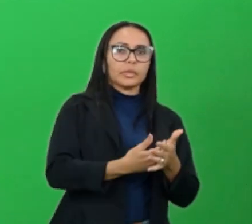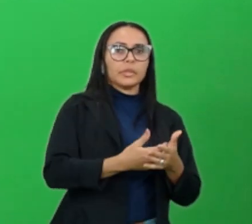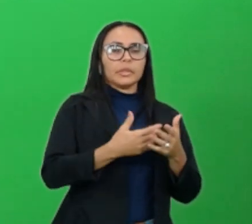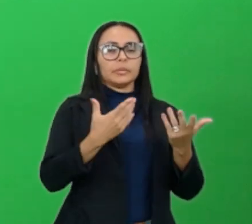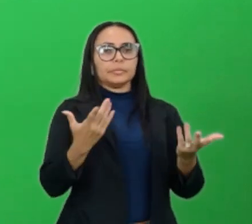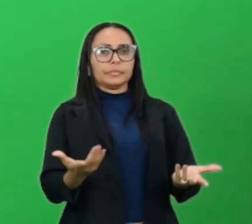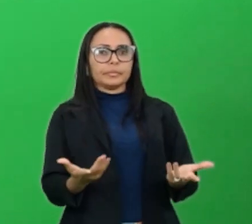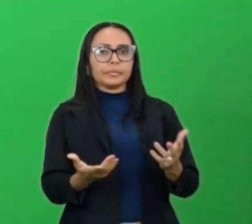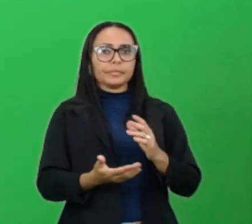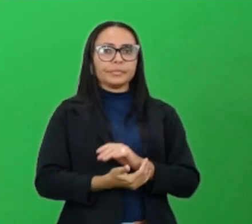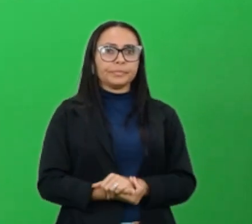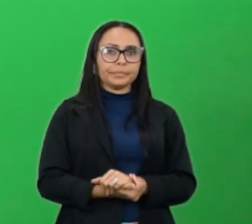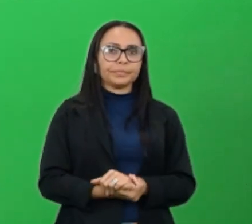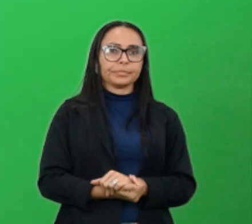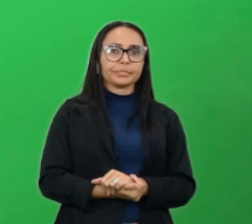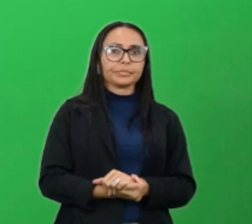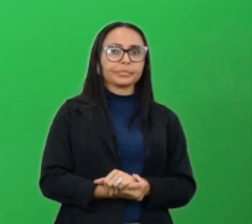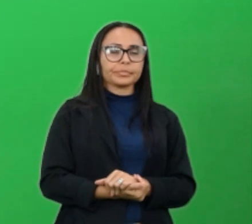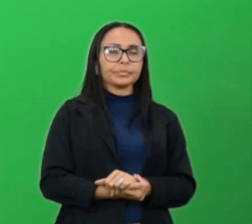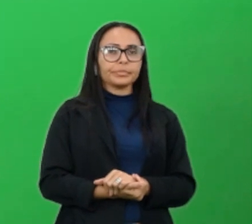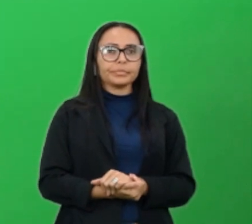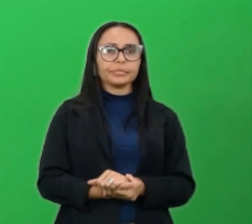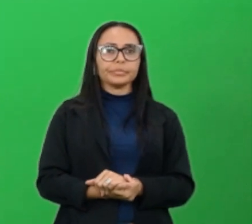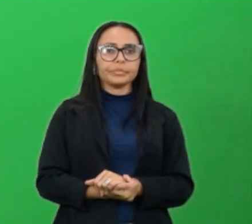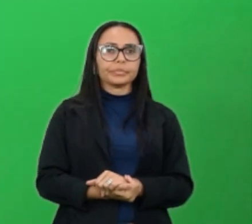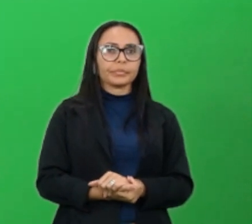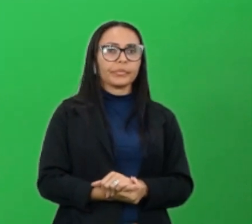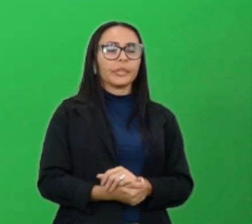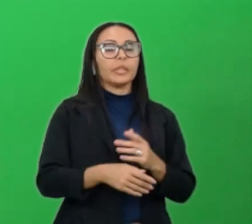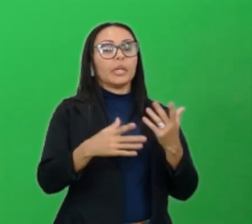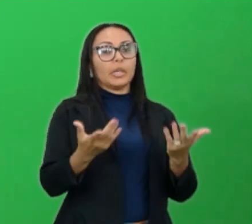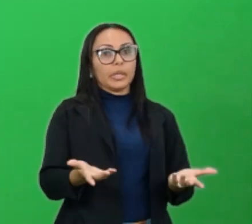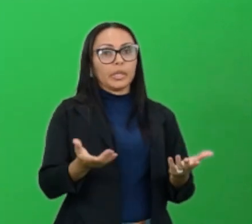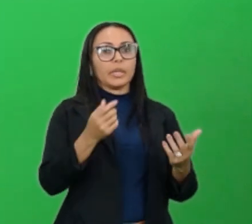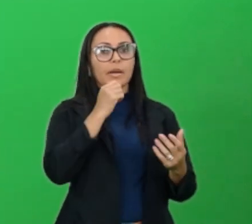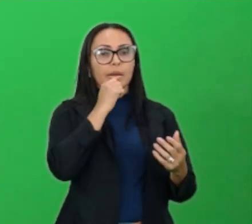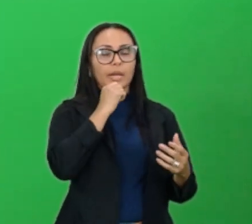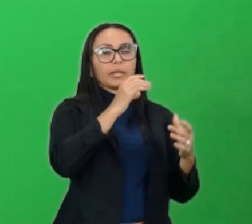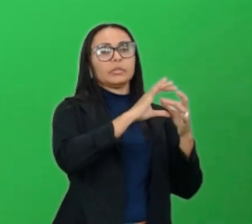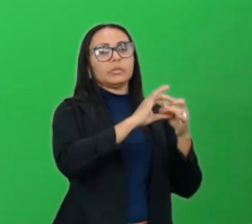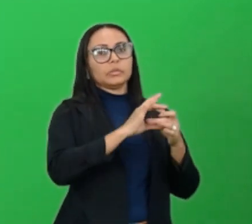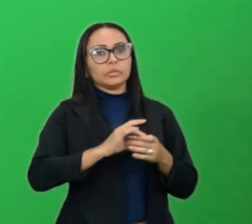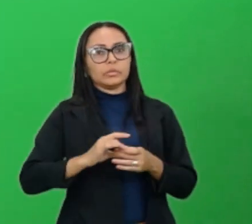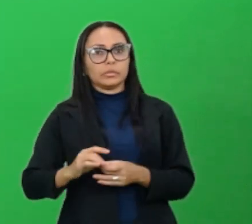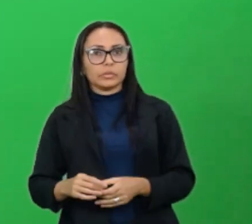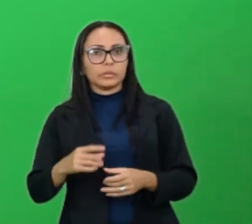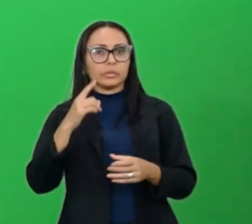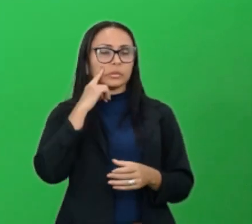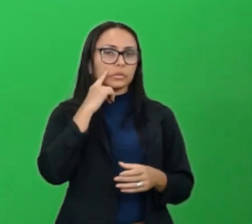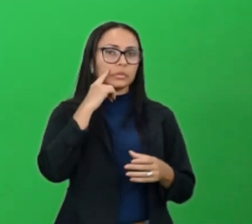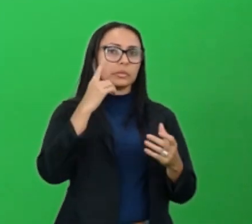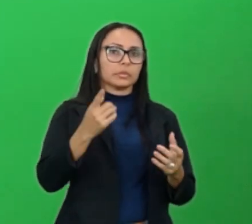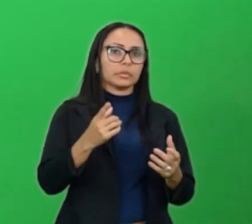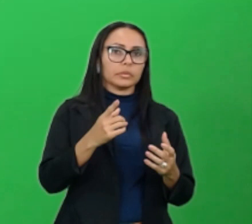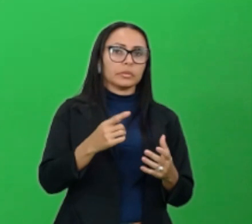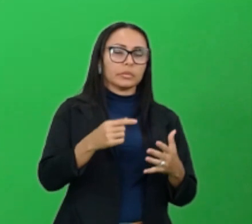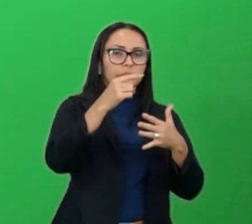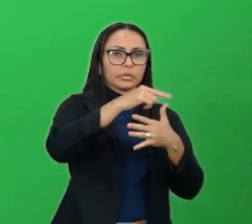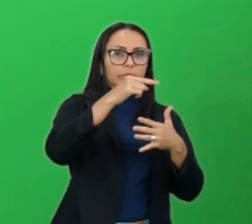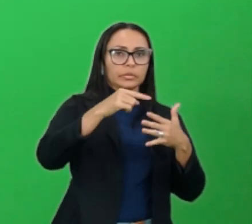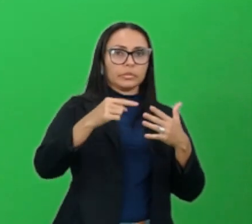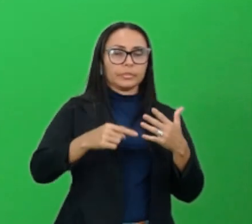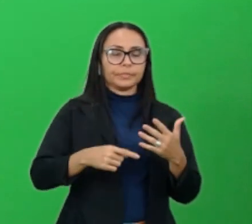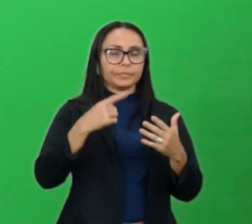diante. Ainda nesse contexto, né, a gente pode trazer indicadores de entrada, que também, como já foi dito na